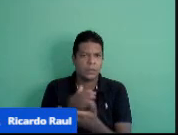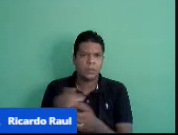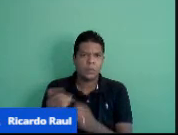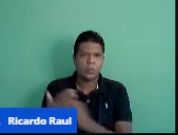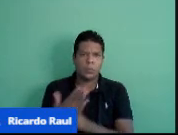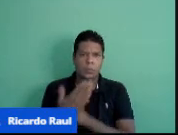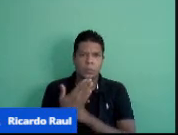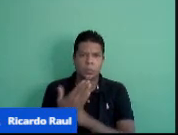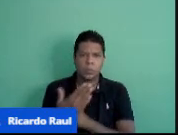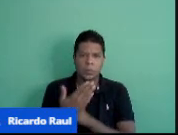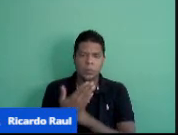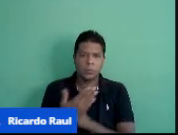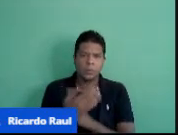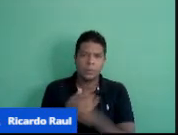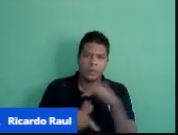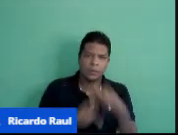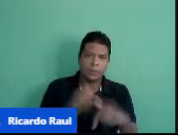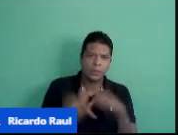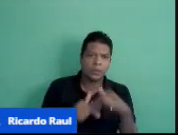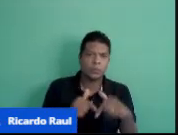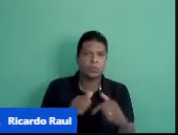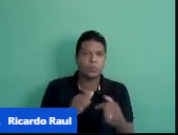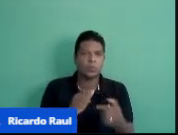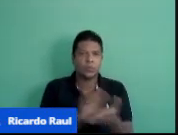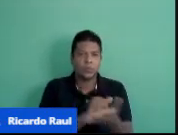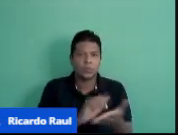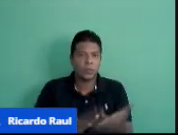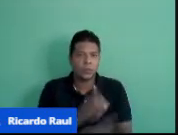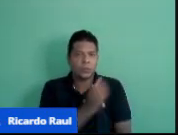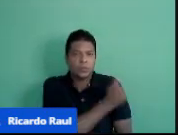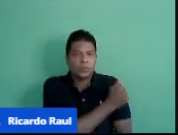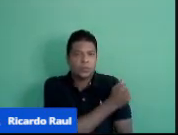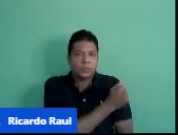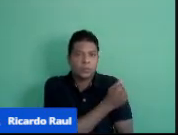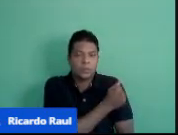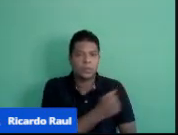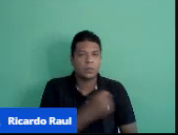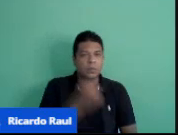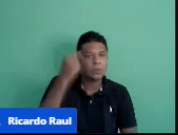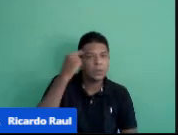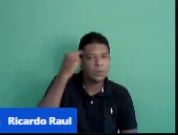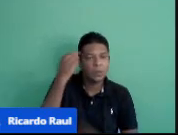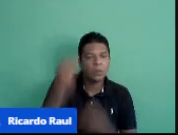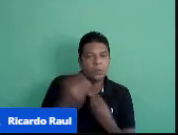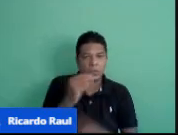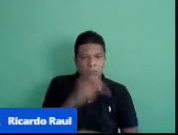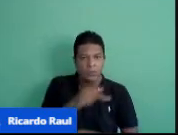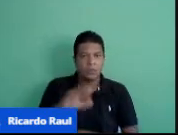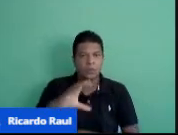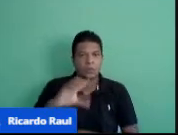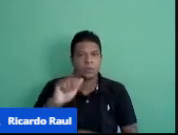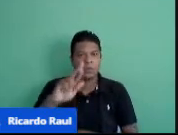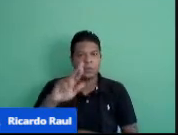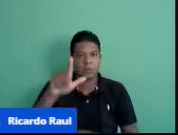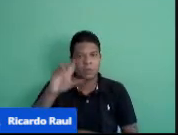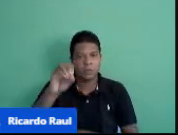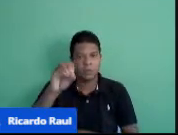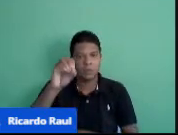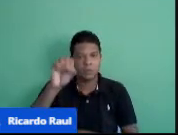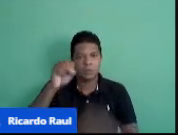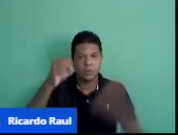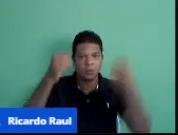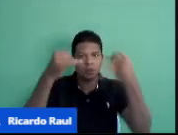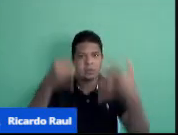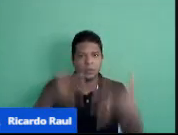esses conteúdos com os alunos. Mas a abordagem, as ideias, igual o professor Carlos falou, é mais ou menos esse raciocínio